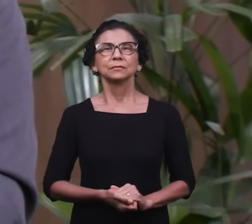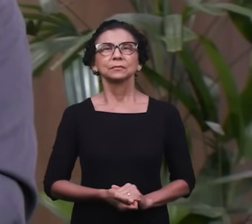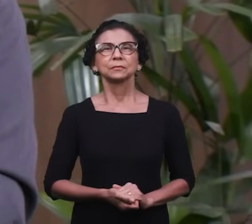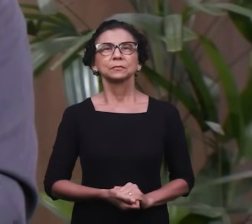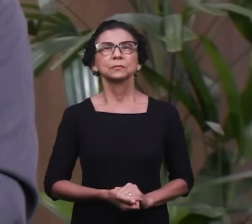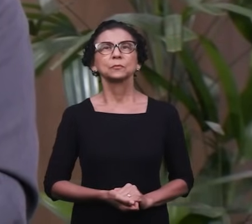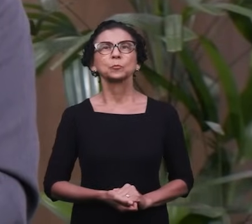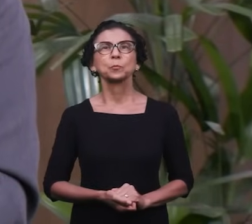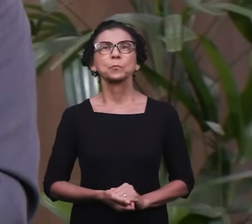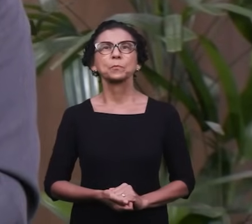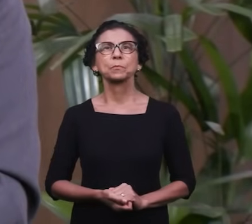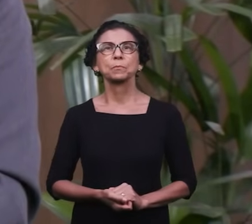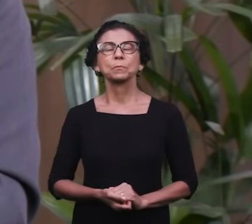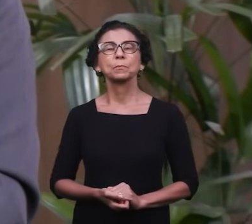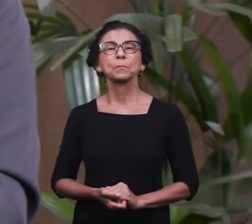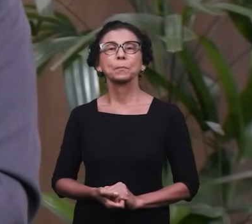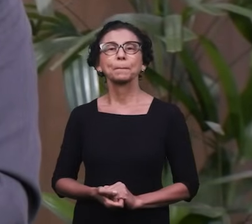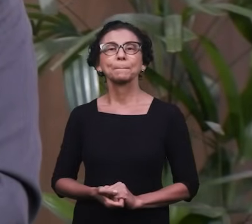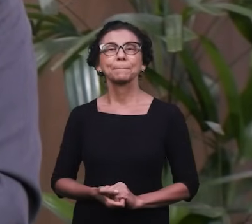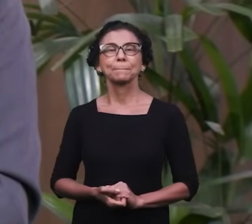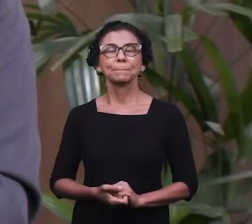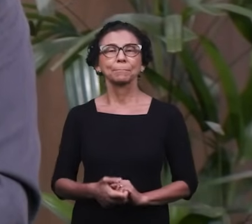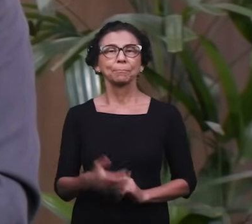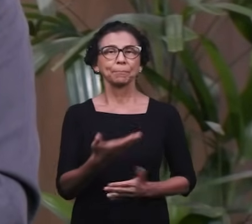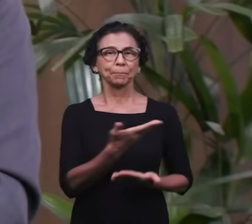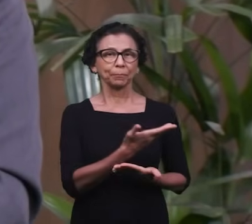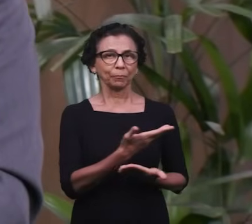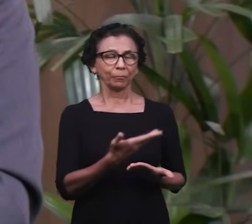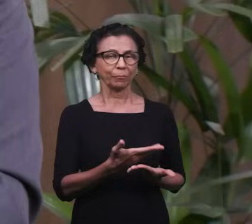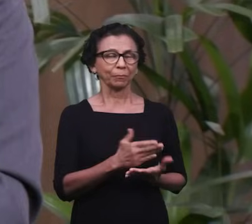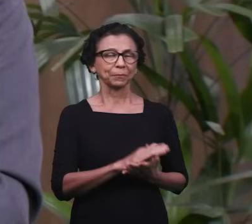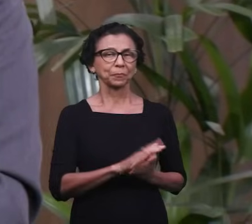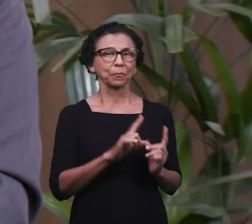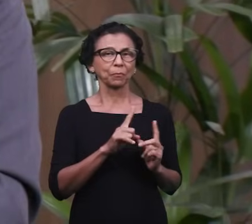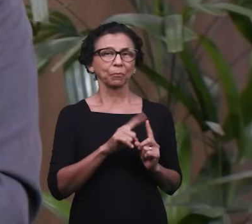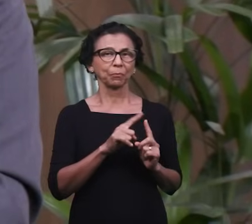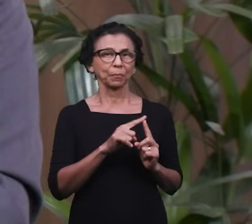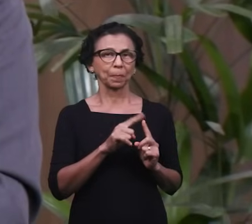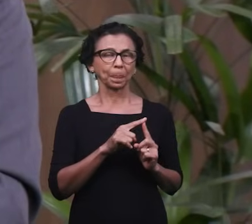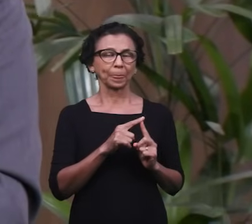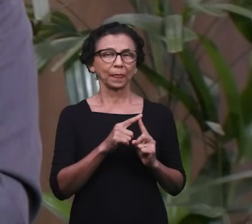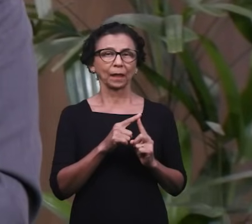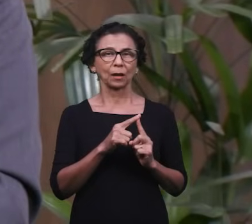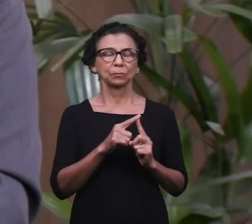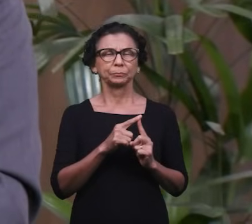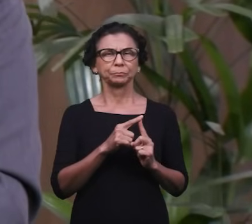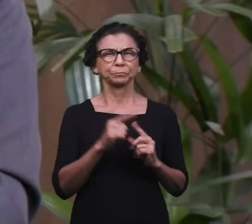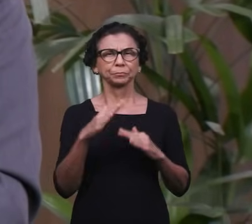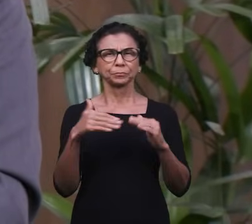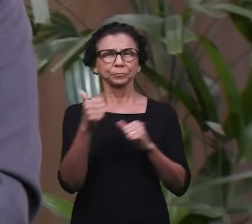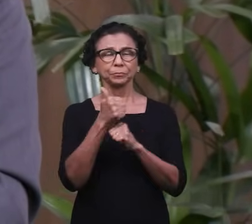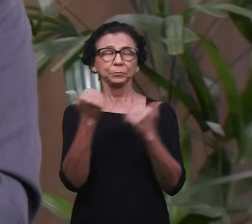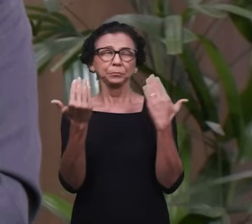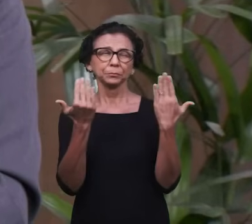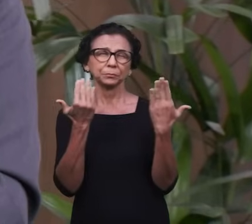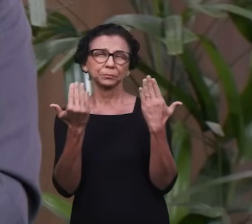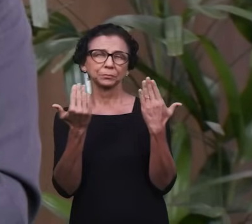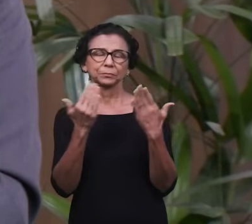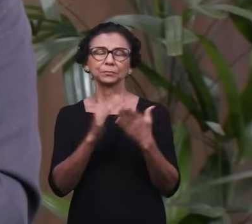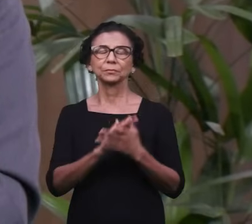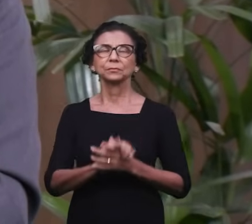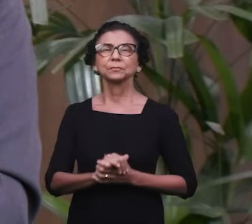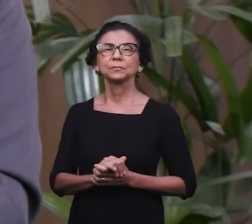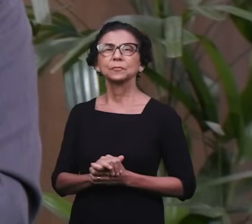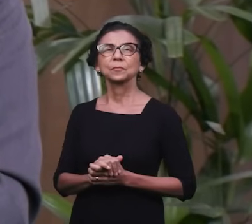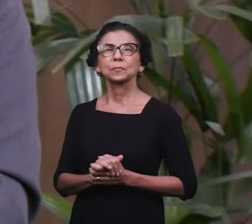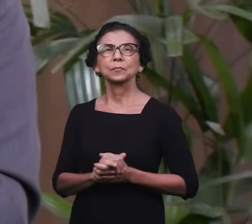debate, vou começar aqui com a doutora Andressa, que é a nossa psicóloga. Andressa, qual é o conceito